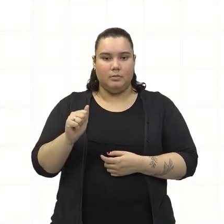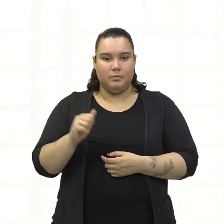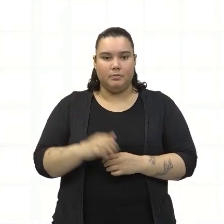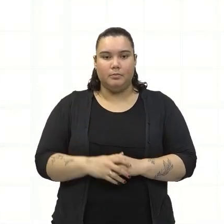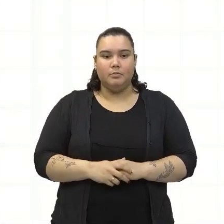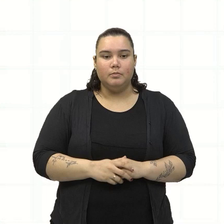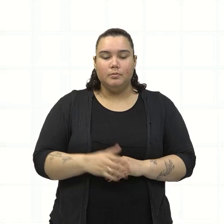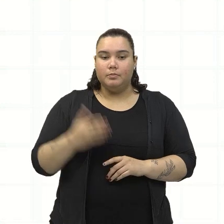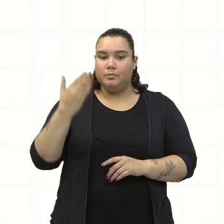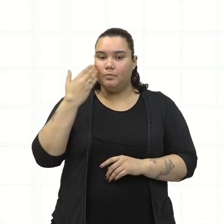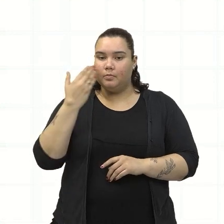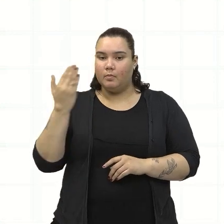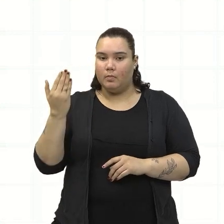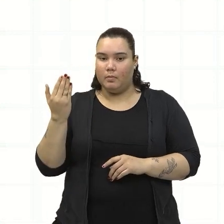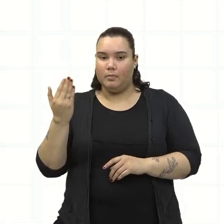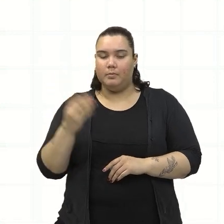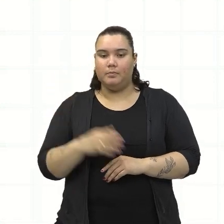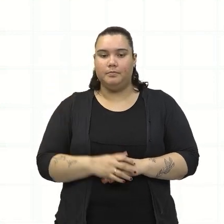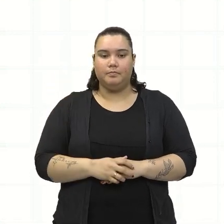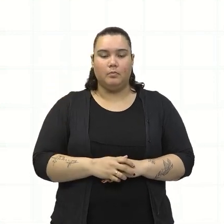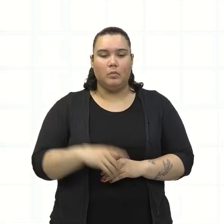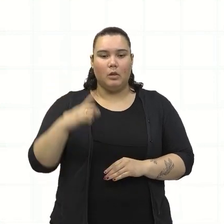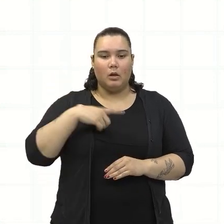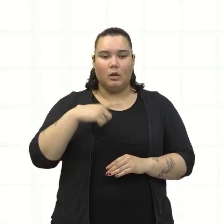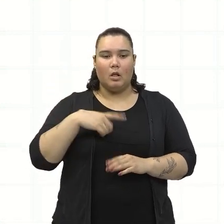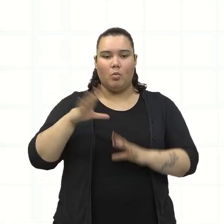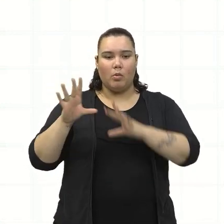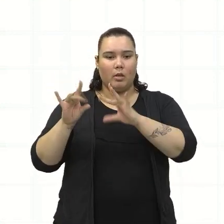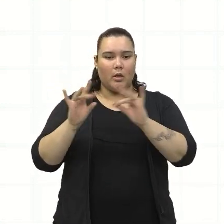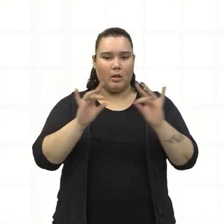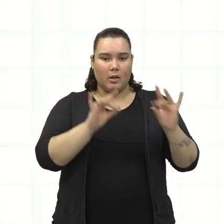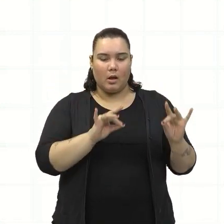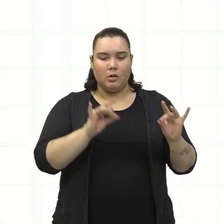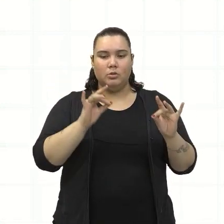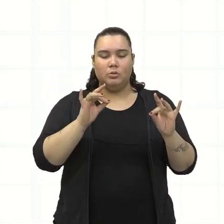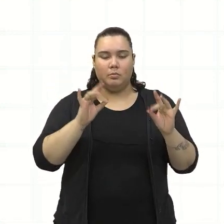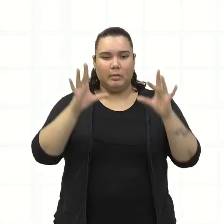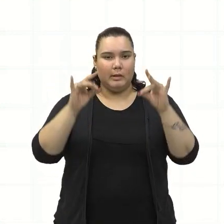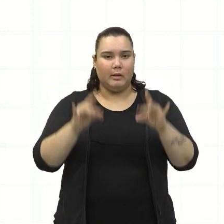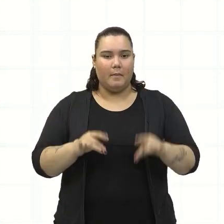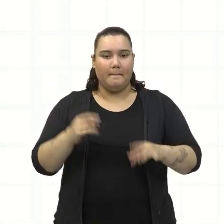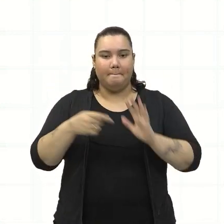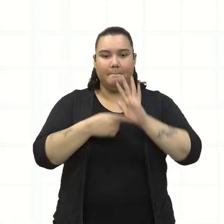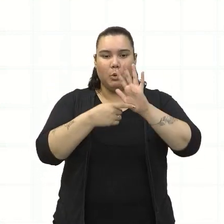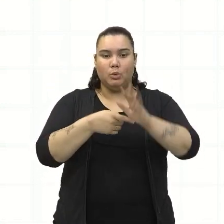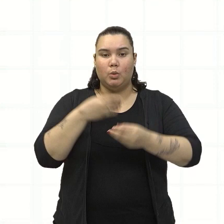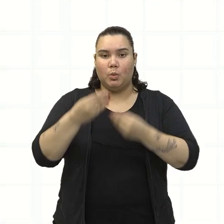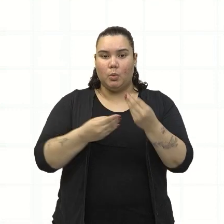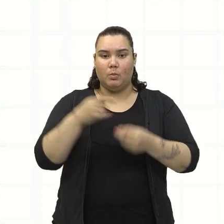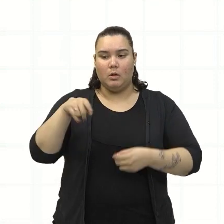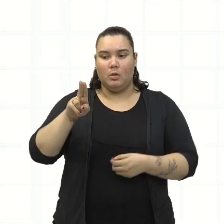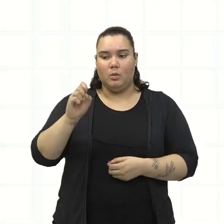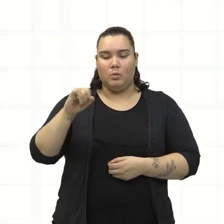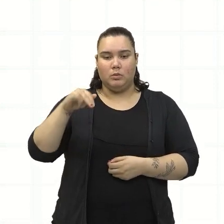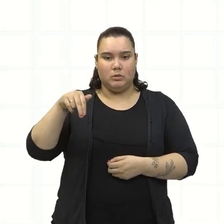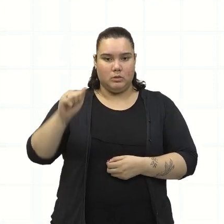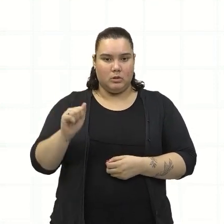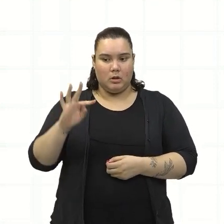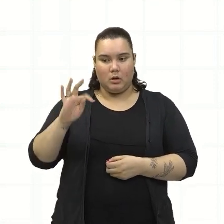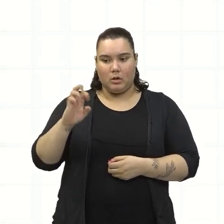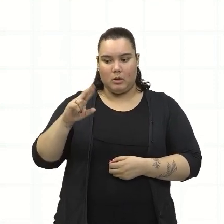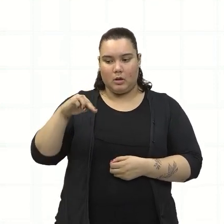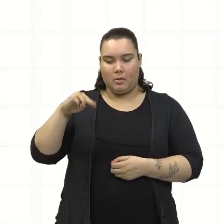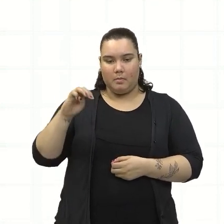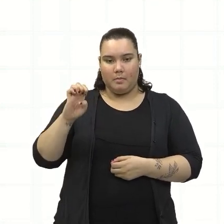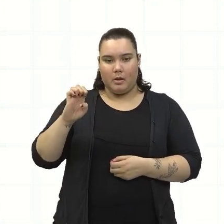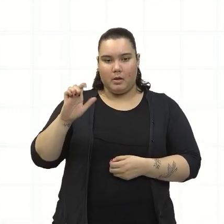próxima imagem. Então, a gente tem aí um esquema que nos mostra, né, o funcionamento de uma usina termoelétrica. E como